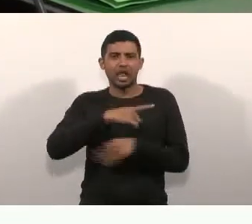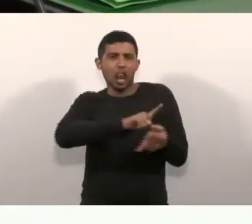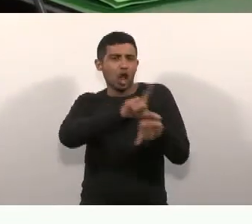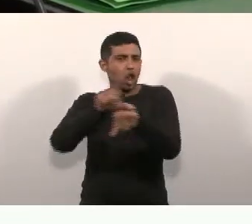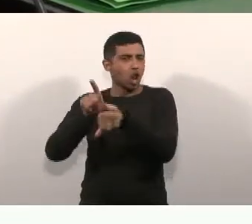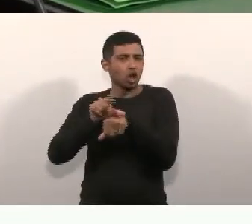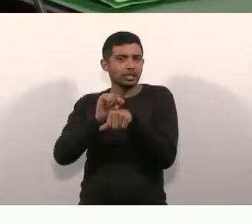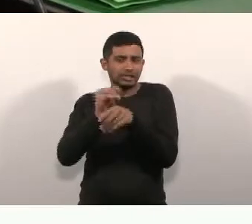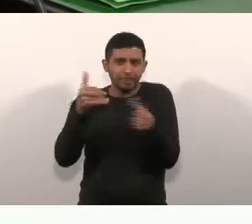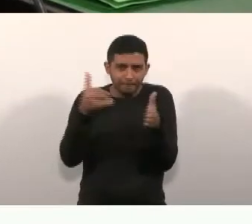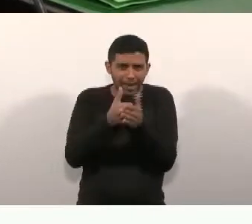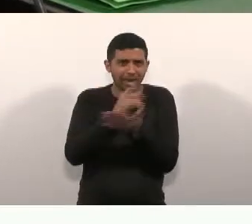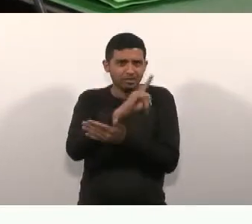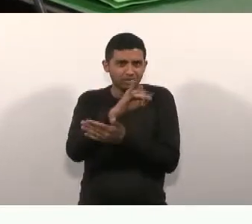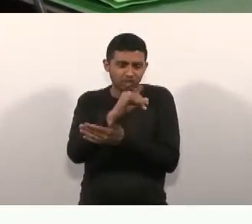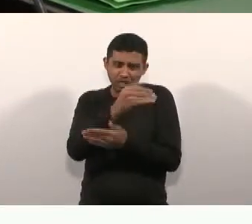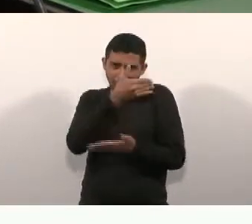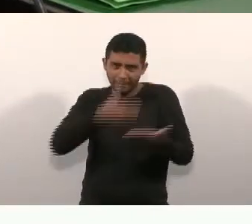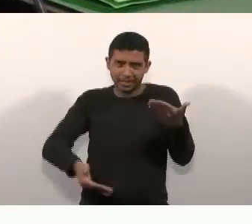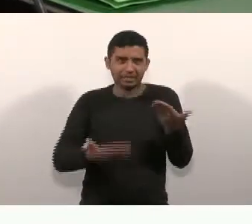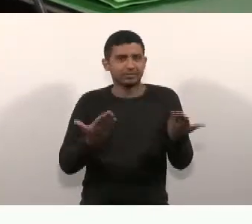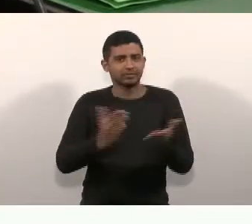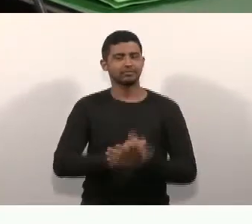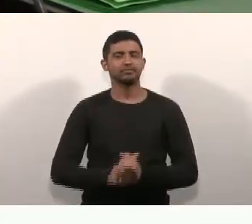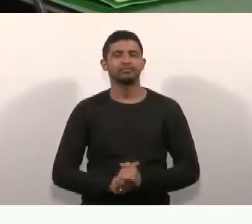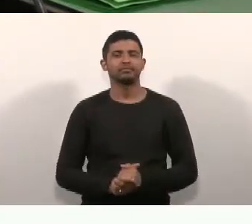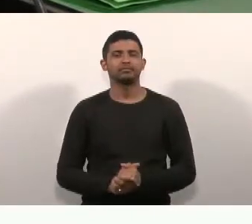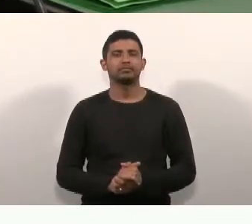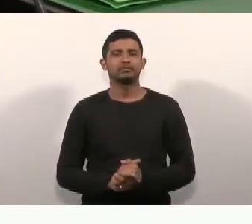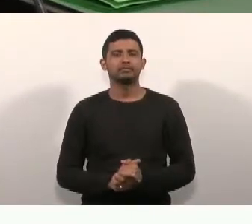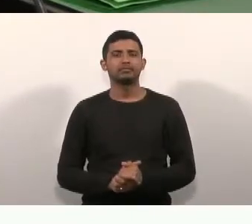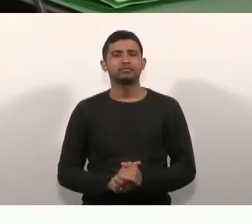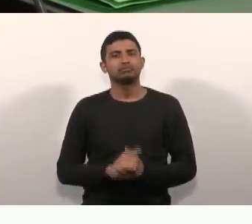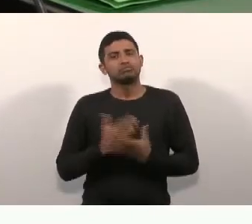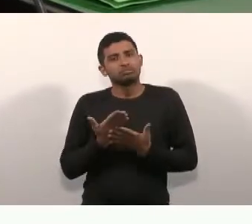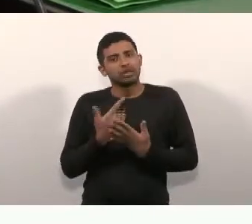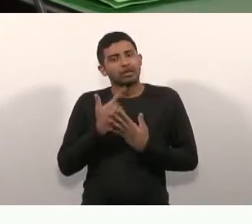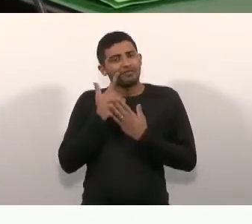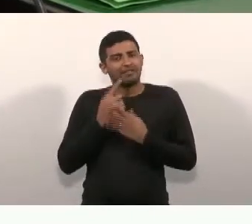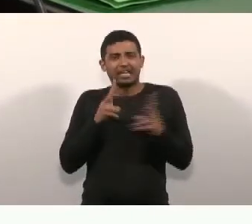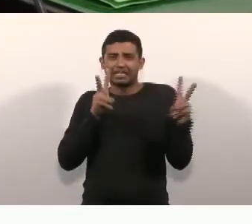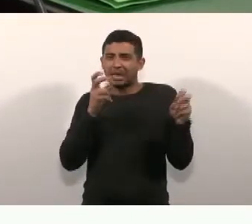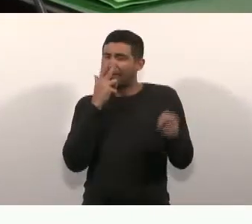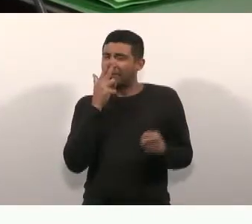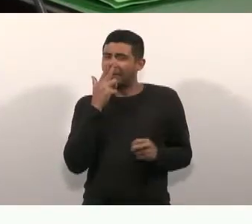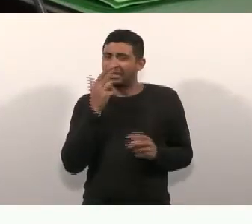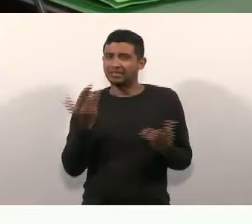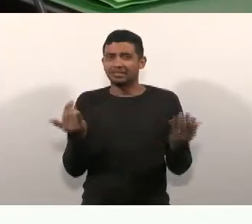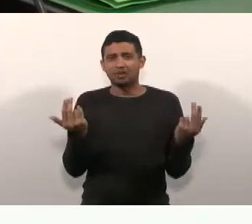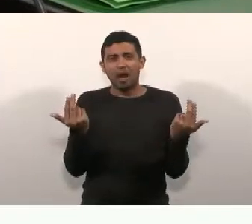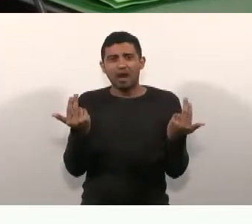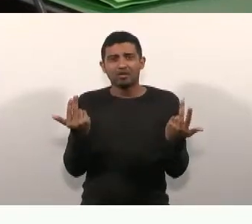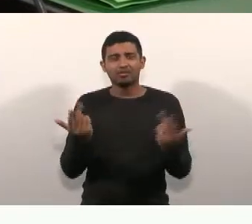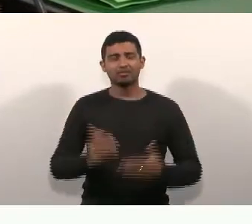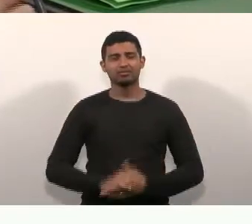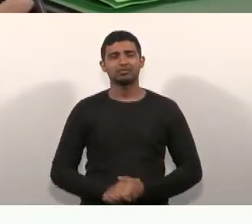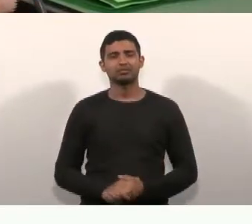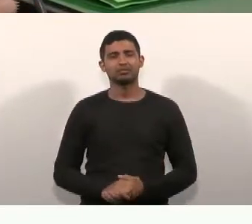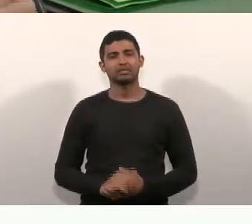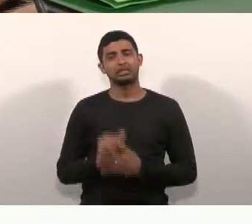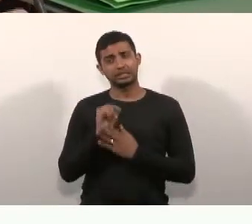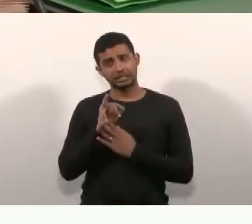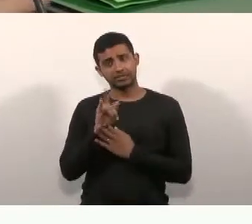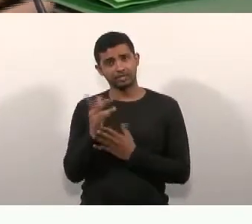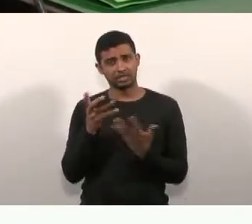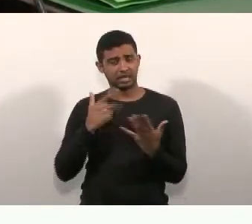quando estiver próximo da expiração da validade. Então, eu achei que eram temas muito parecidos. Se Vossa Excelência quiser